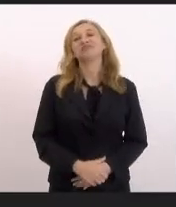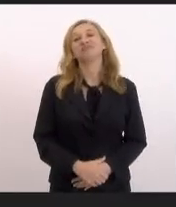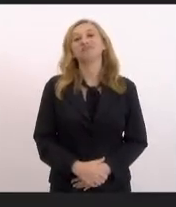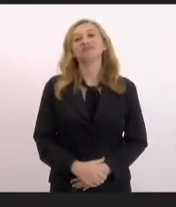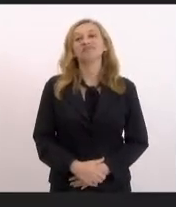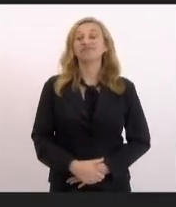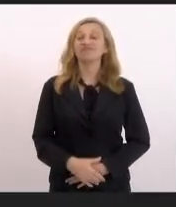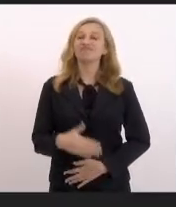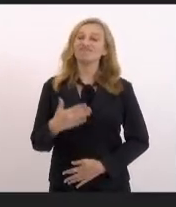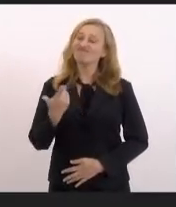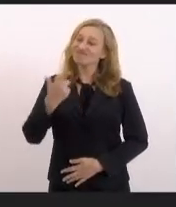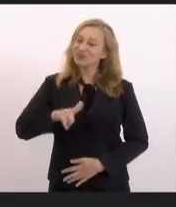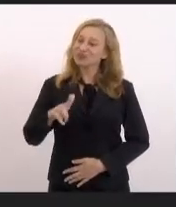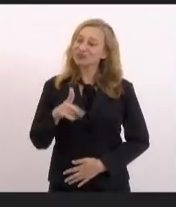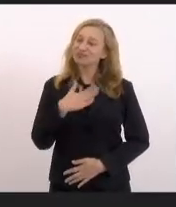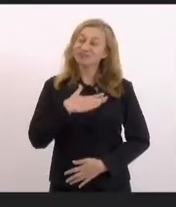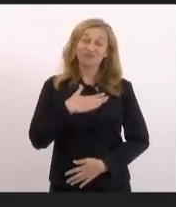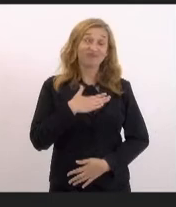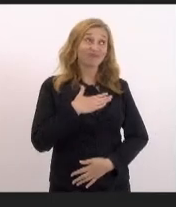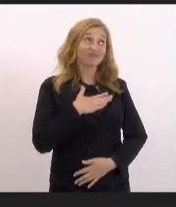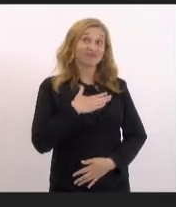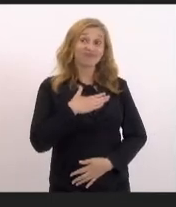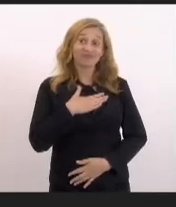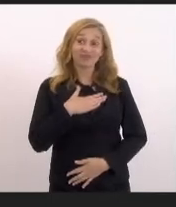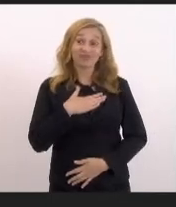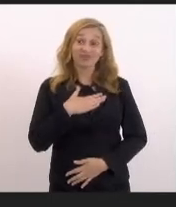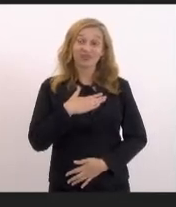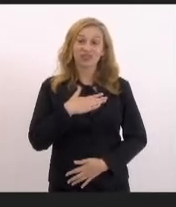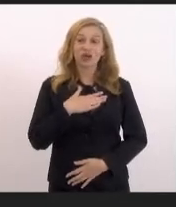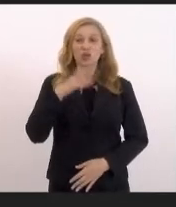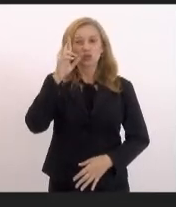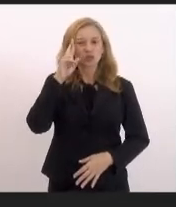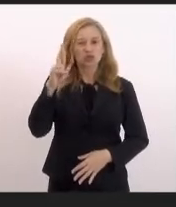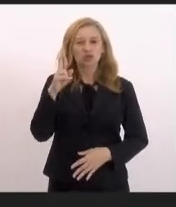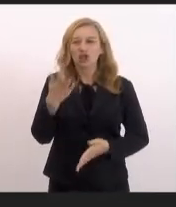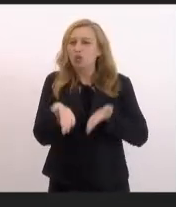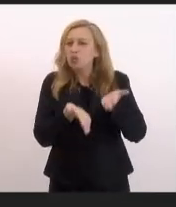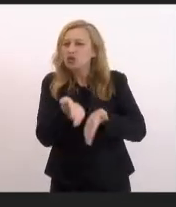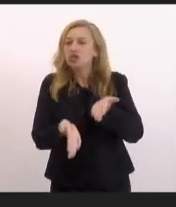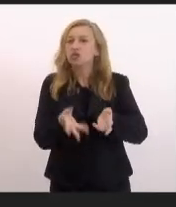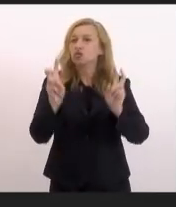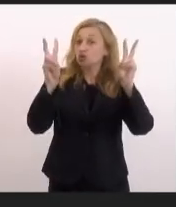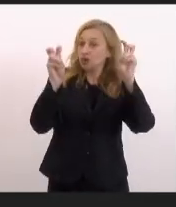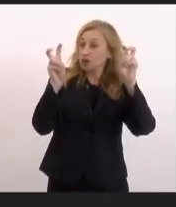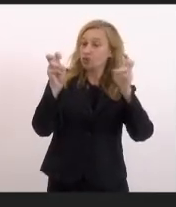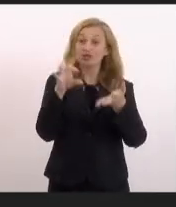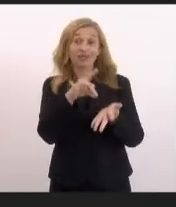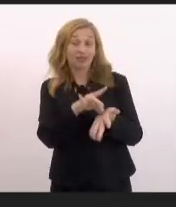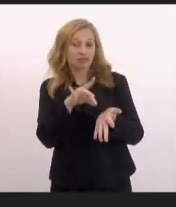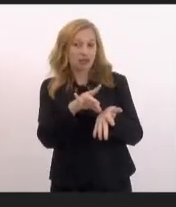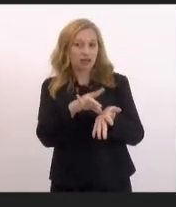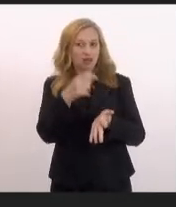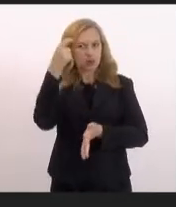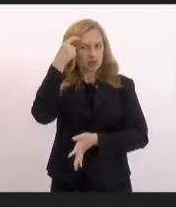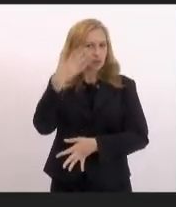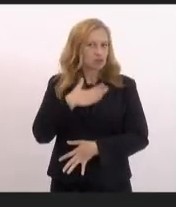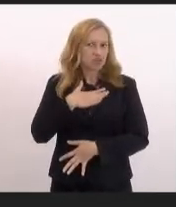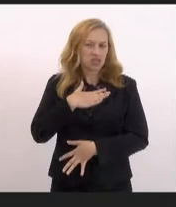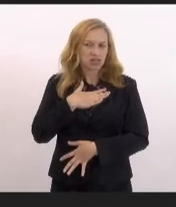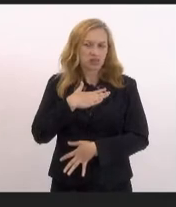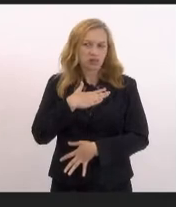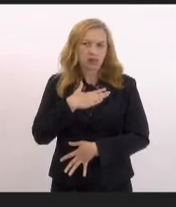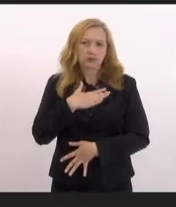Para mim, mais uma vez, a gente hoje está tratando de uma matéria que, na verdade, na minha concepção, nem deveríamos.